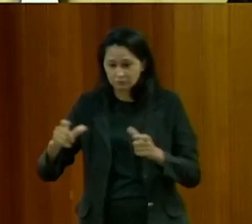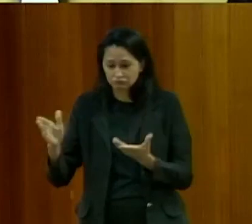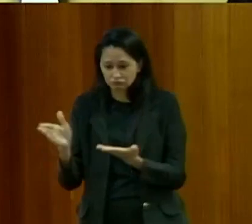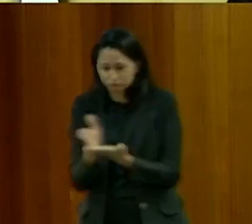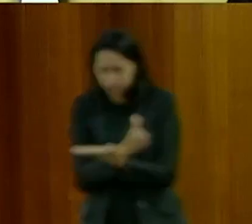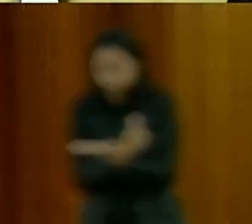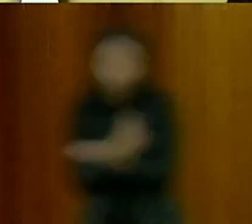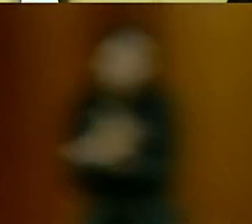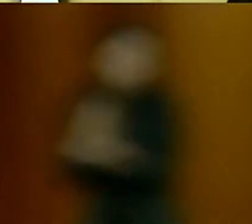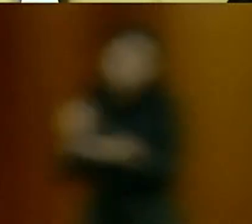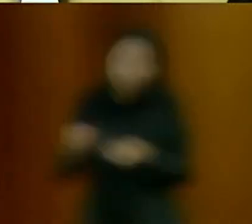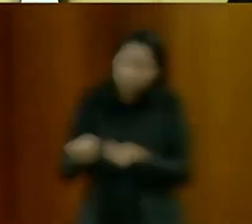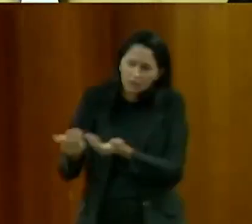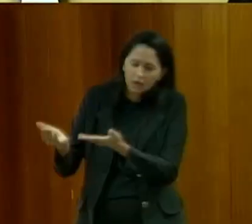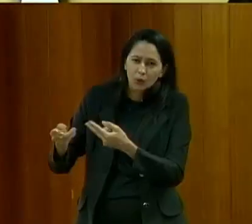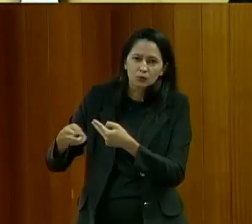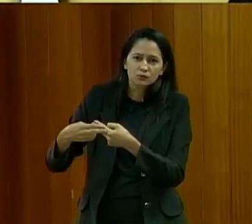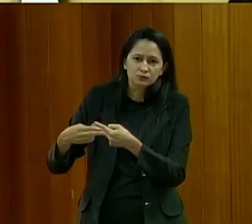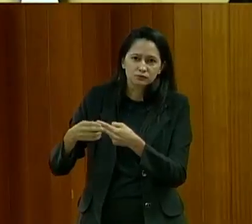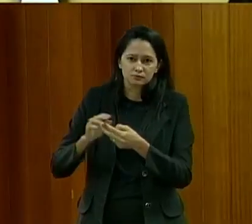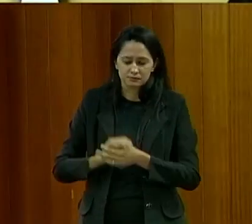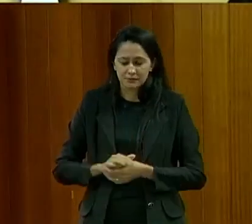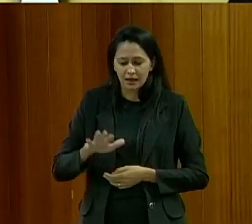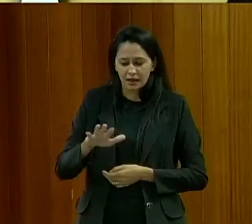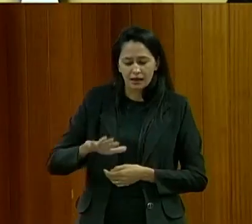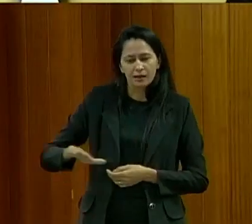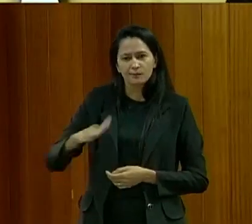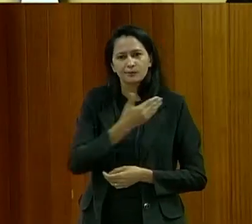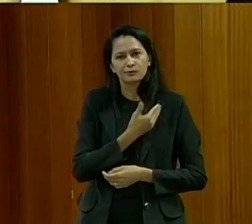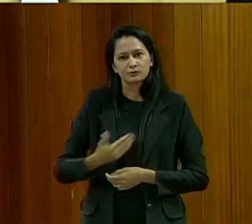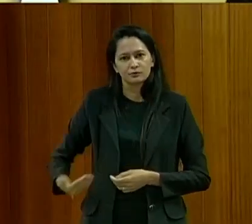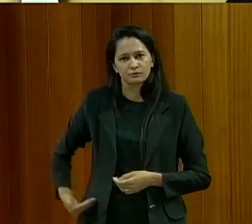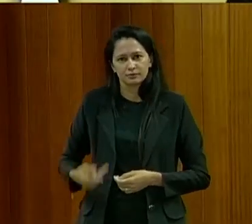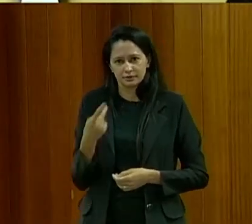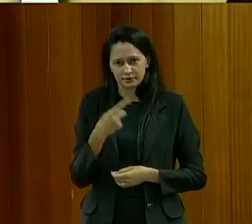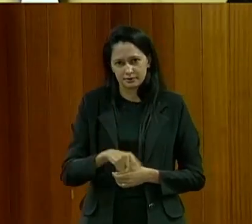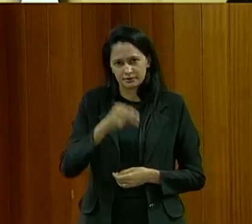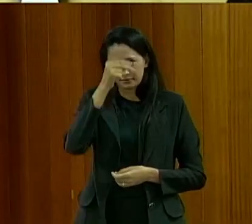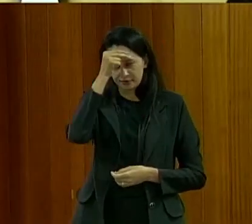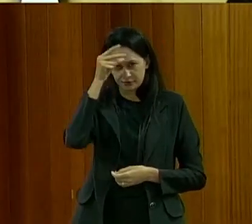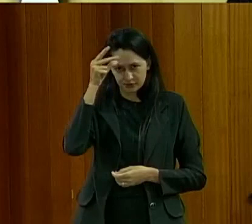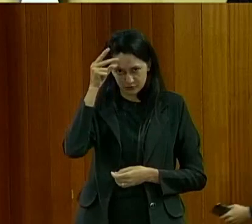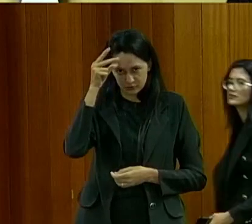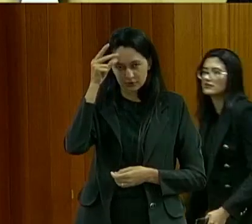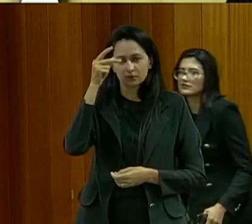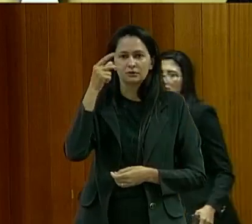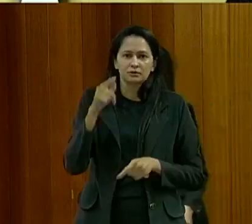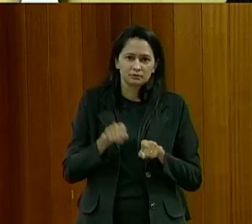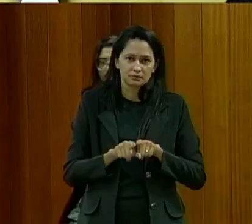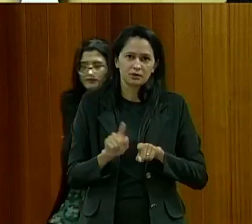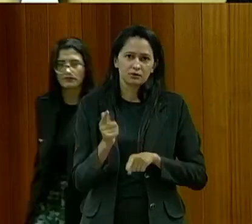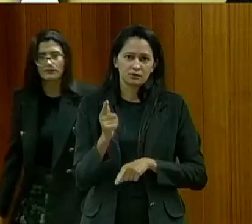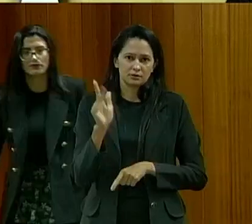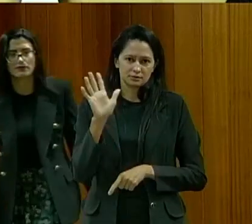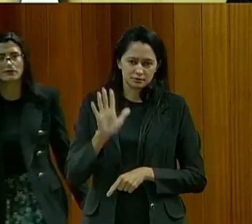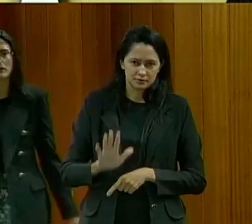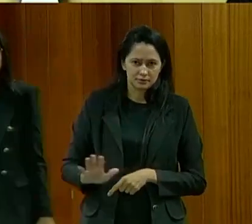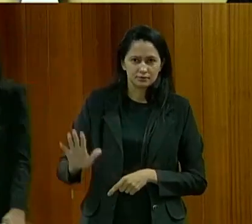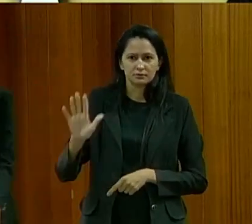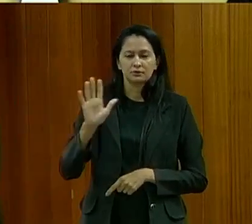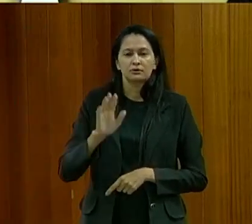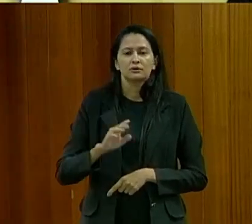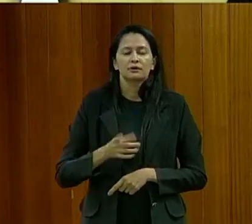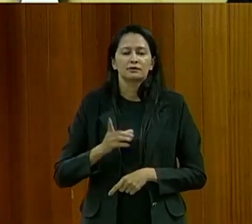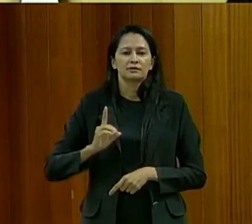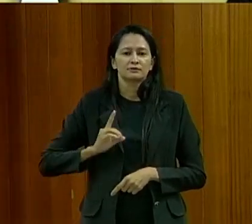e das outras providências. Doação de área pública municipal do Estado de Goiás. Defensoria Pública do Estado